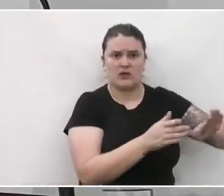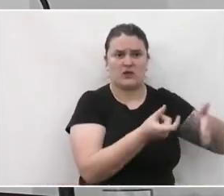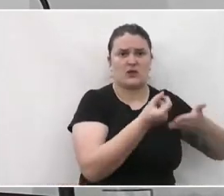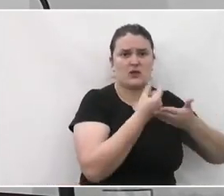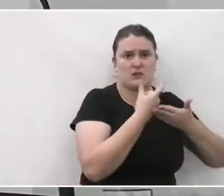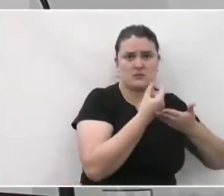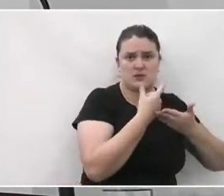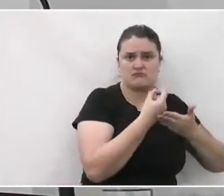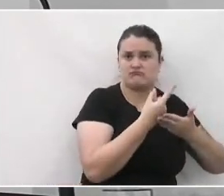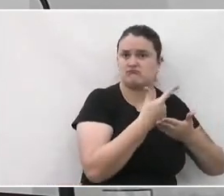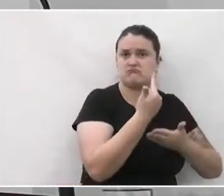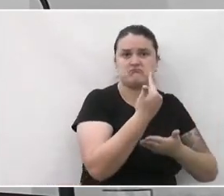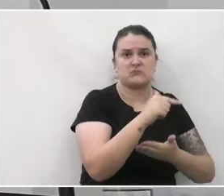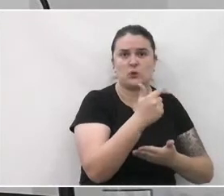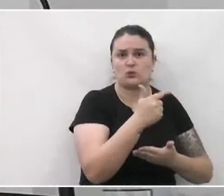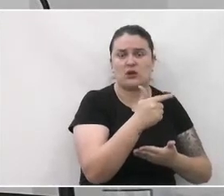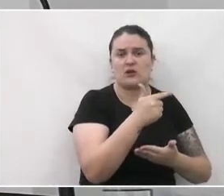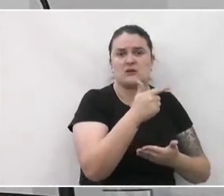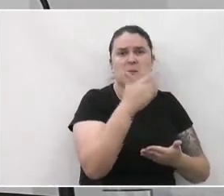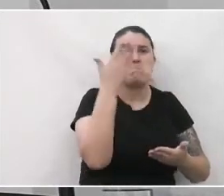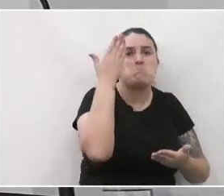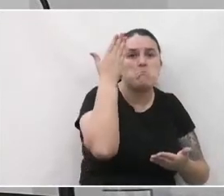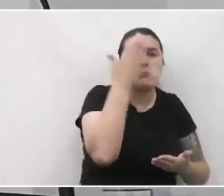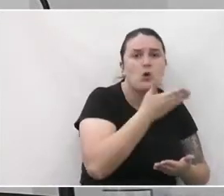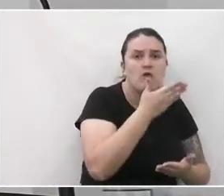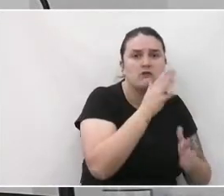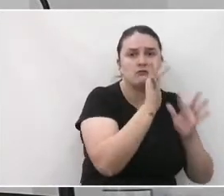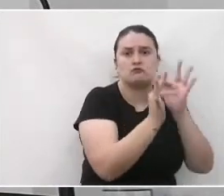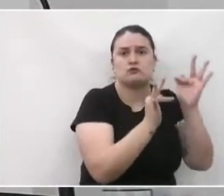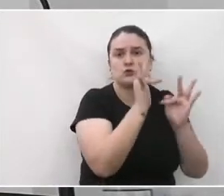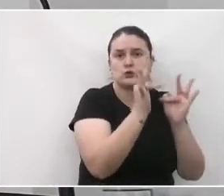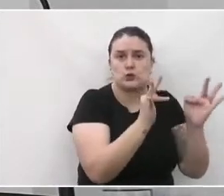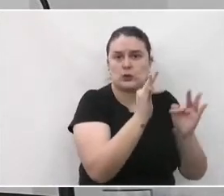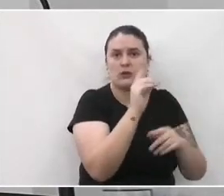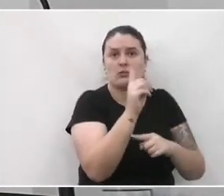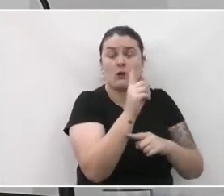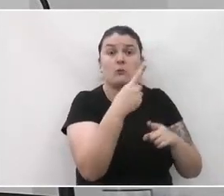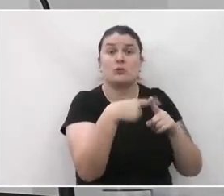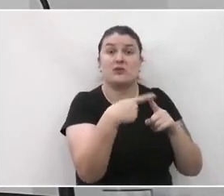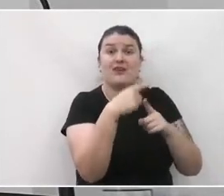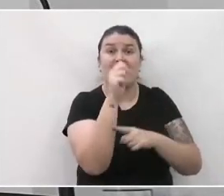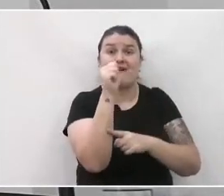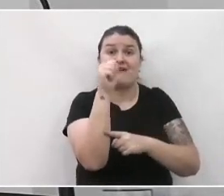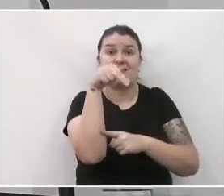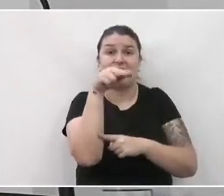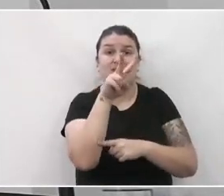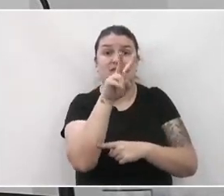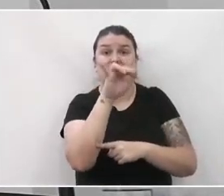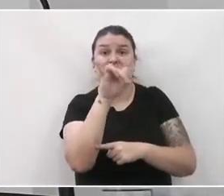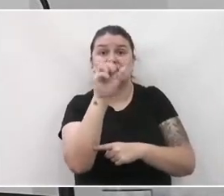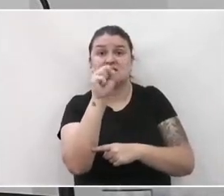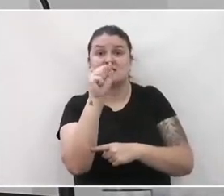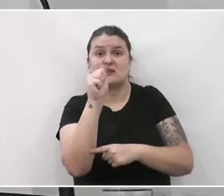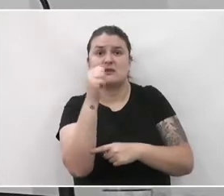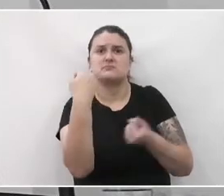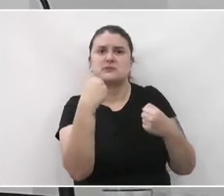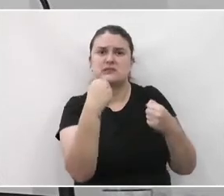tem a sua correlação a nível de Anvisa, como que isso vai